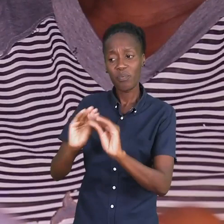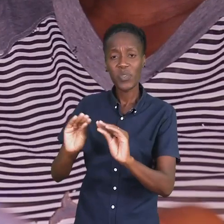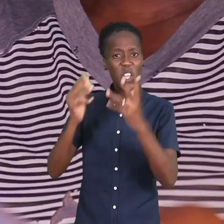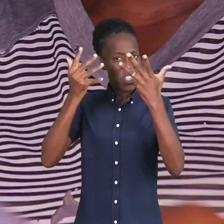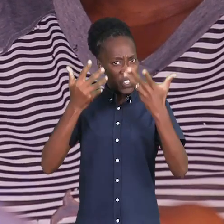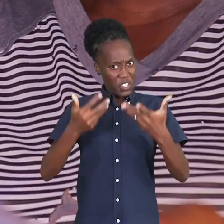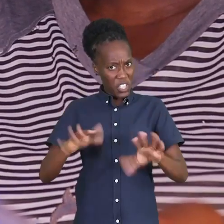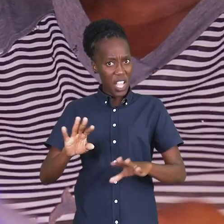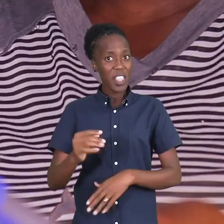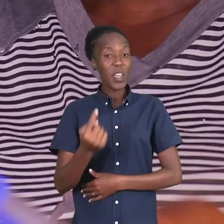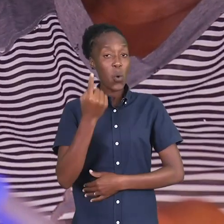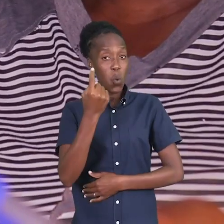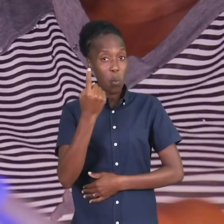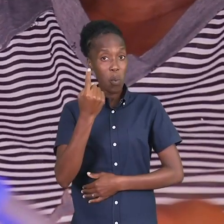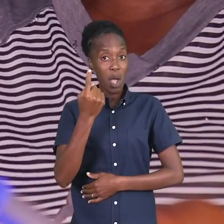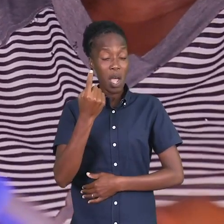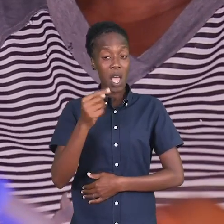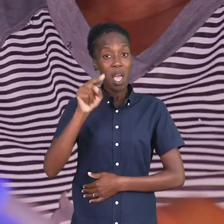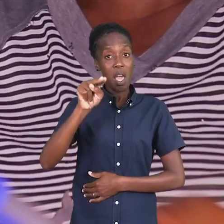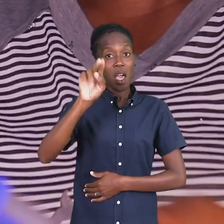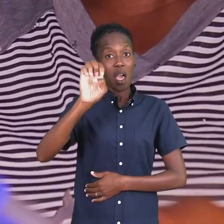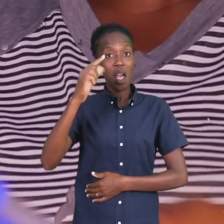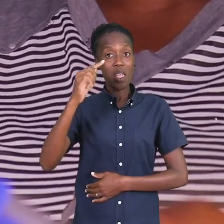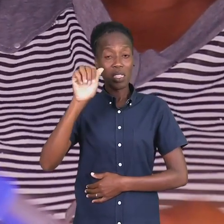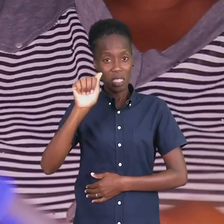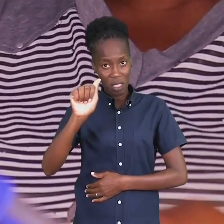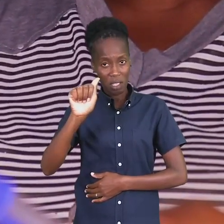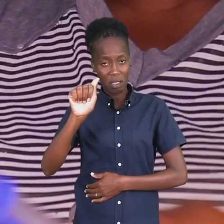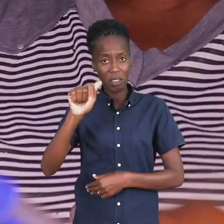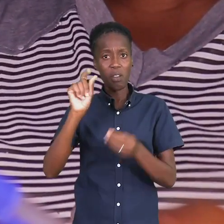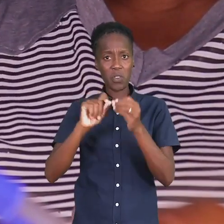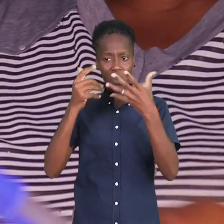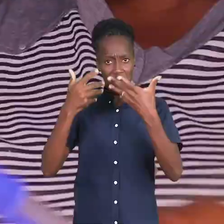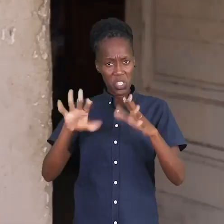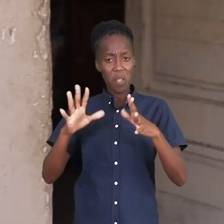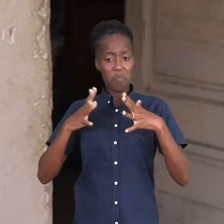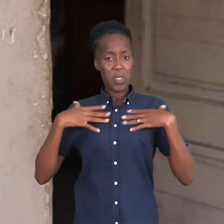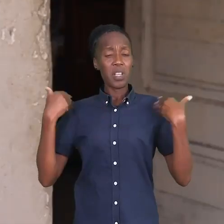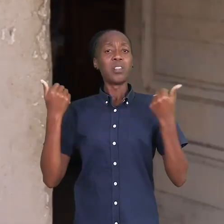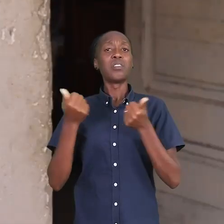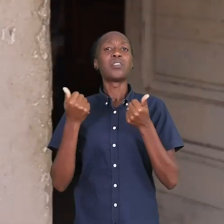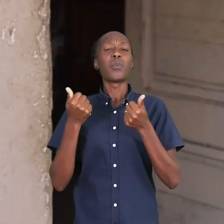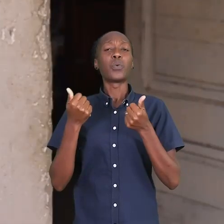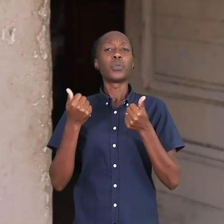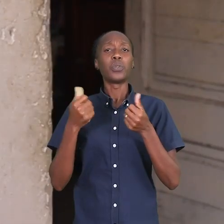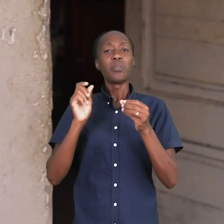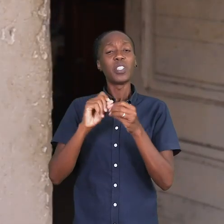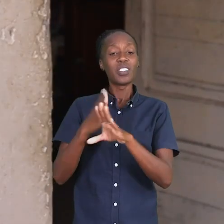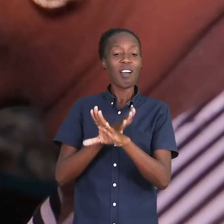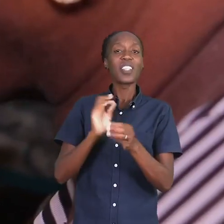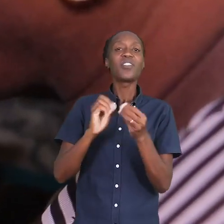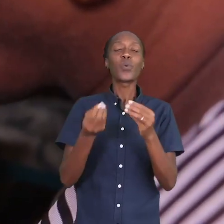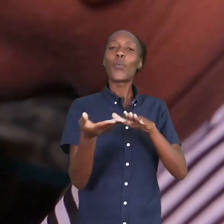Consegui formar uma neta que está em Jejai também, apesar que não foi na rama da educação, mas na saúde, na base